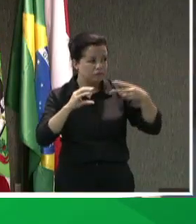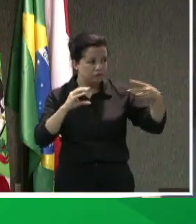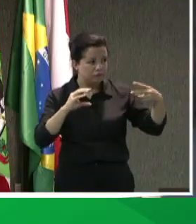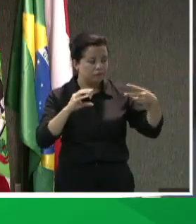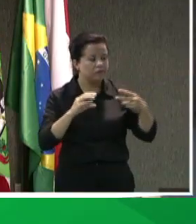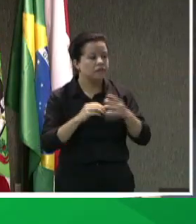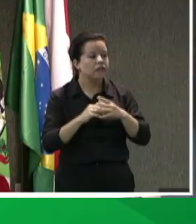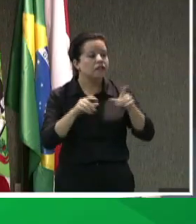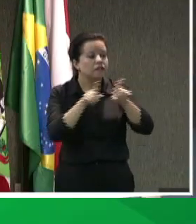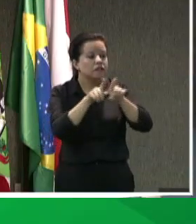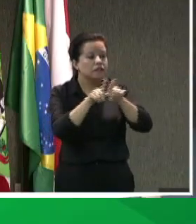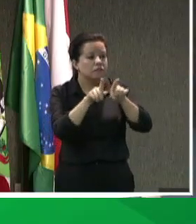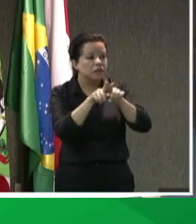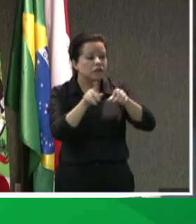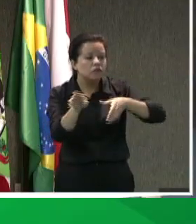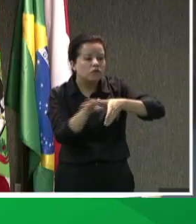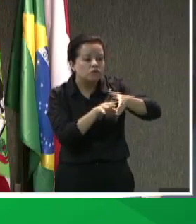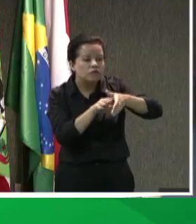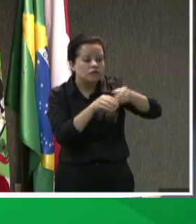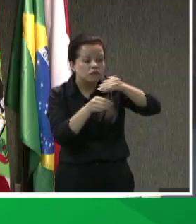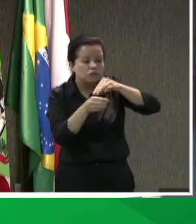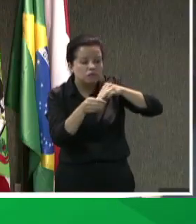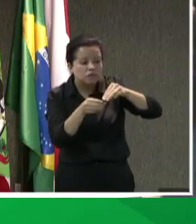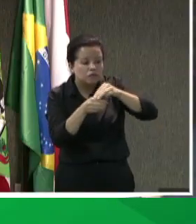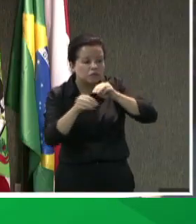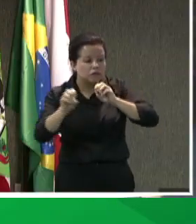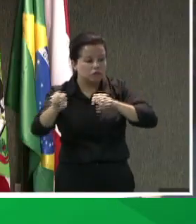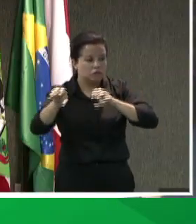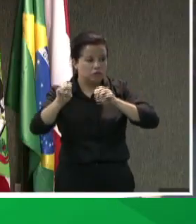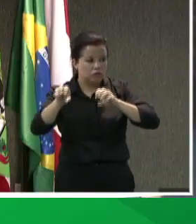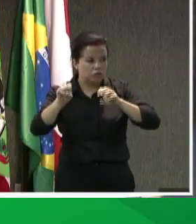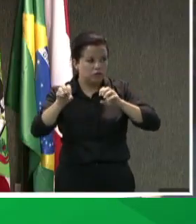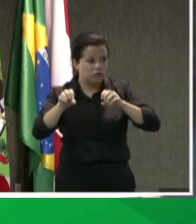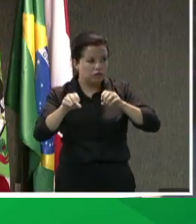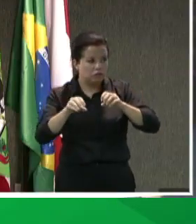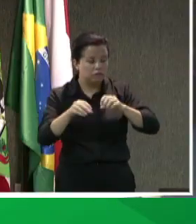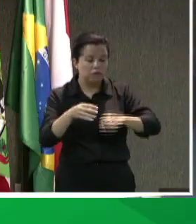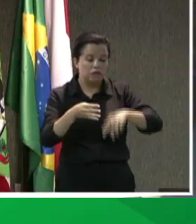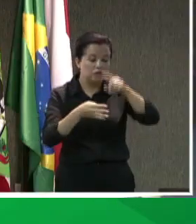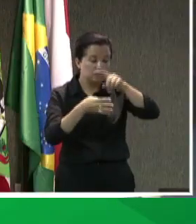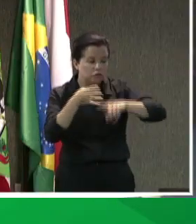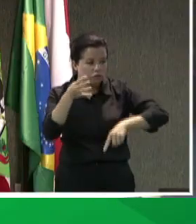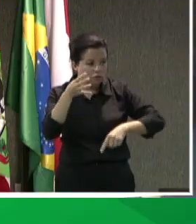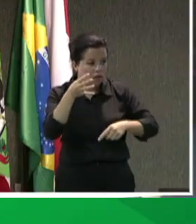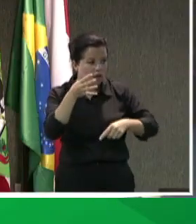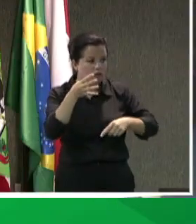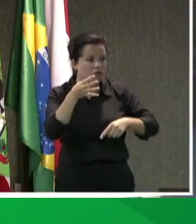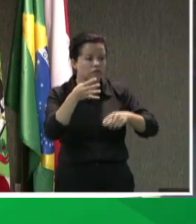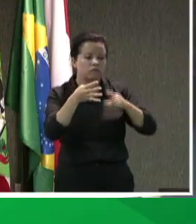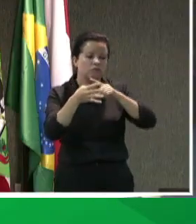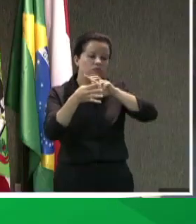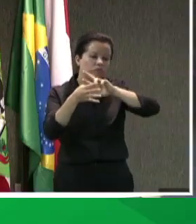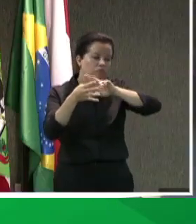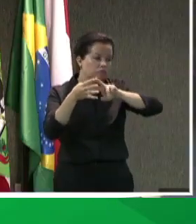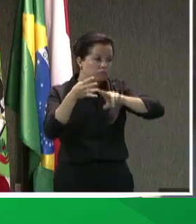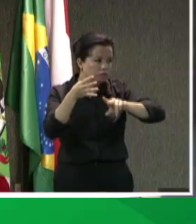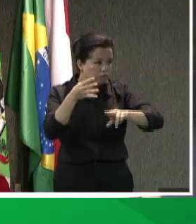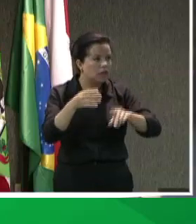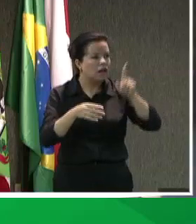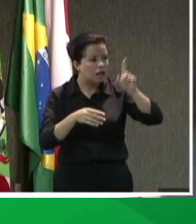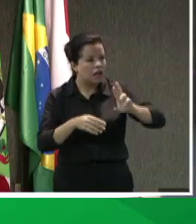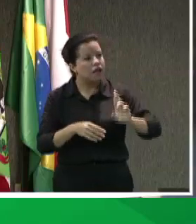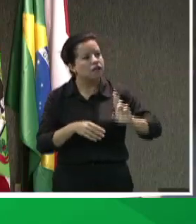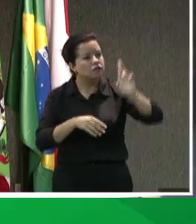Municipal de Educação. Minha proposta é que esses 4 aqui sejam responsáveis